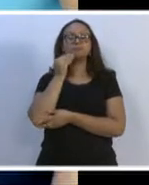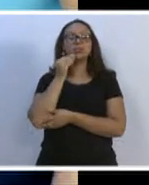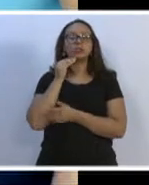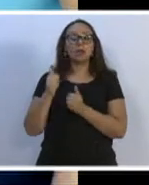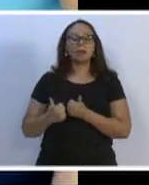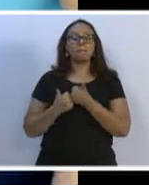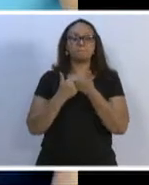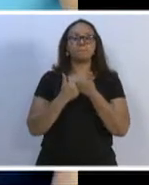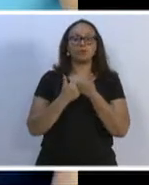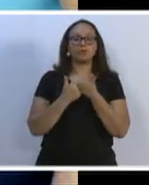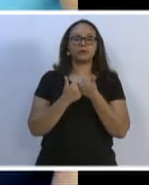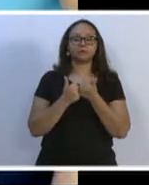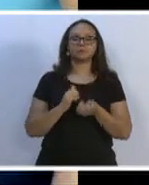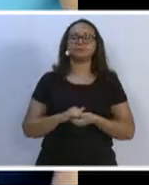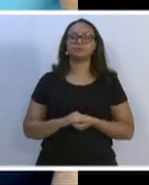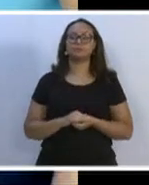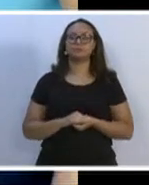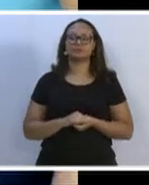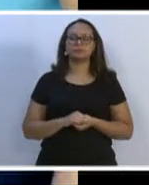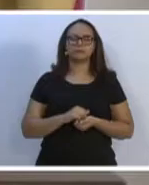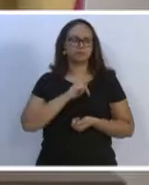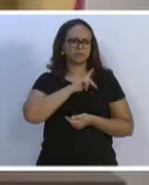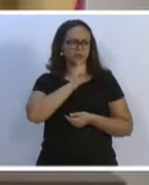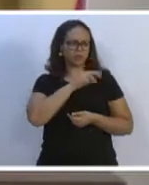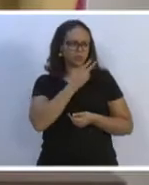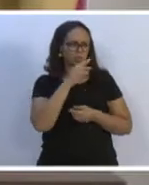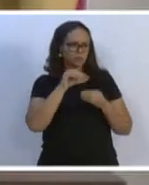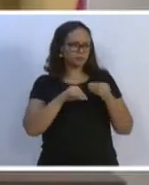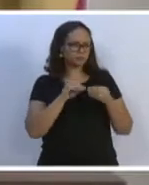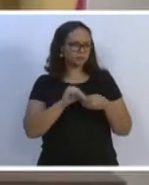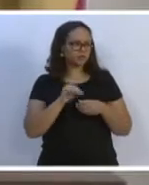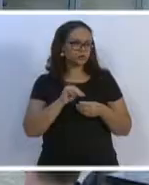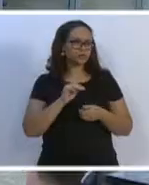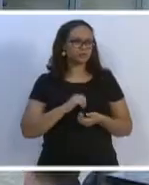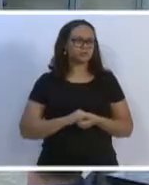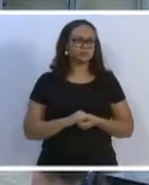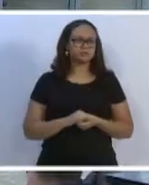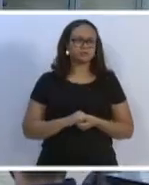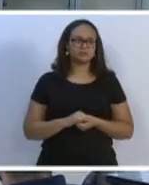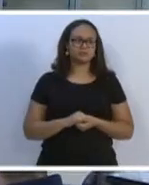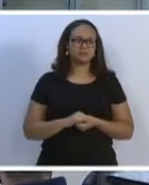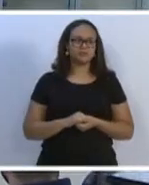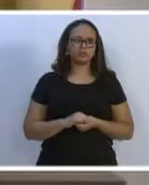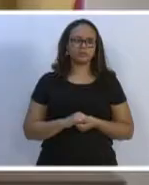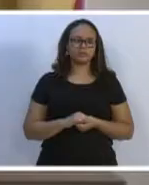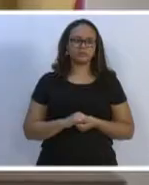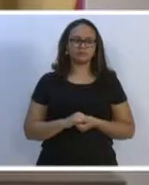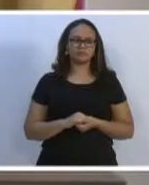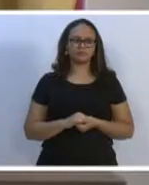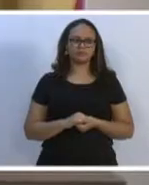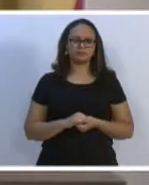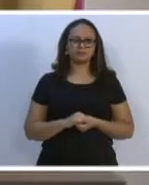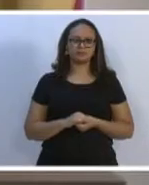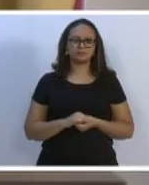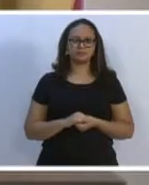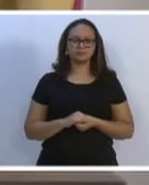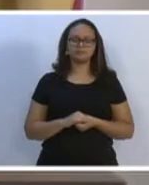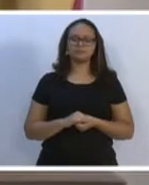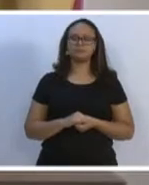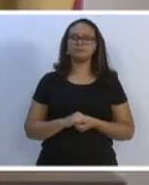demandas e reivindicações. Presidente, consegue mais 2 minutos para concluir? Mais 2 minutos, Vossa Excelência. Como pauta